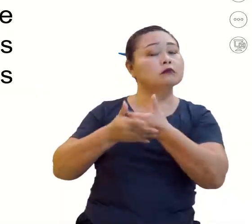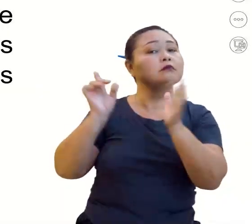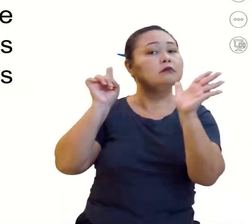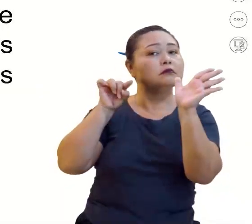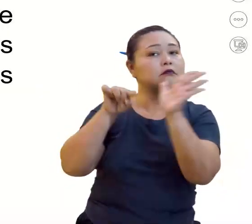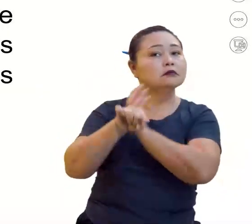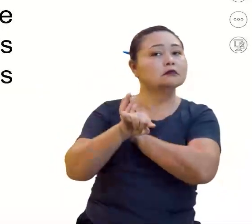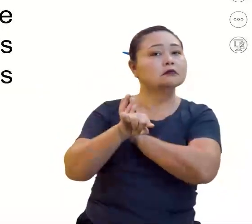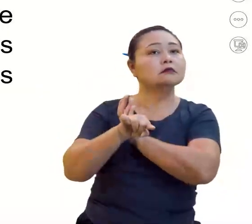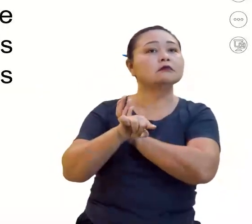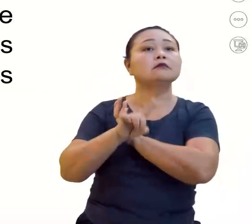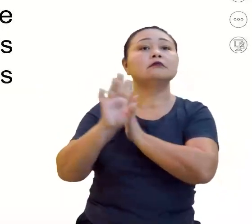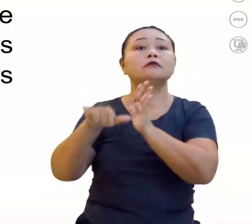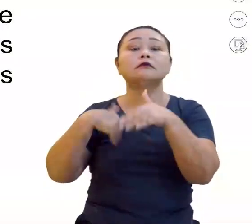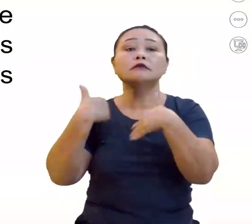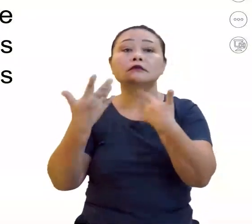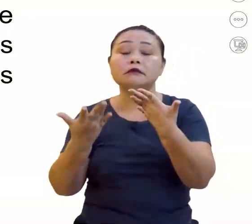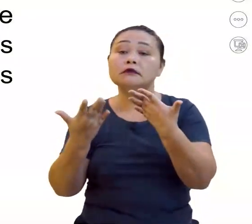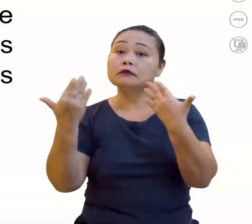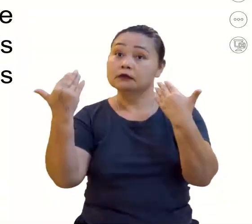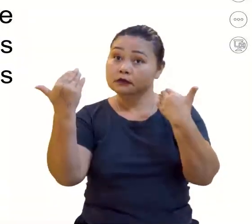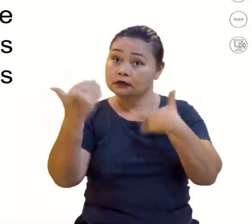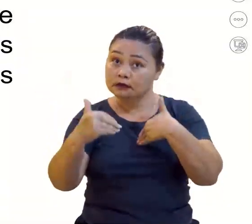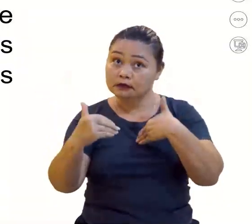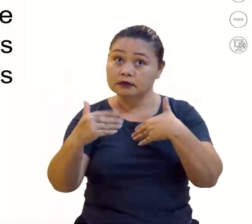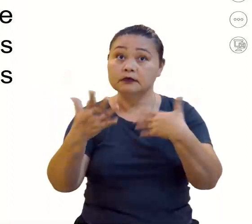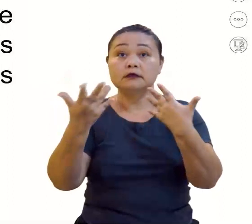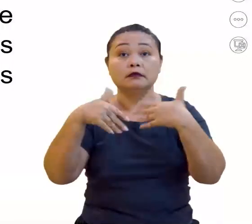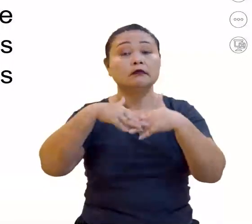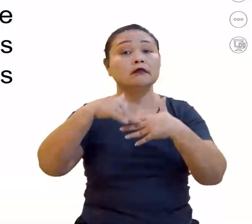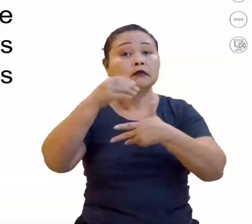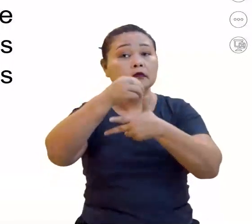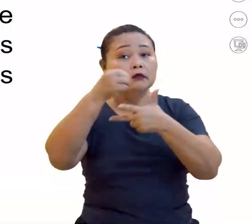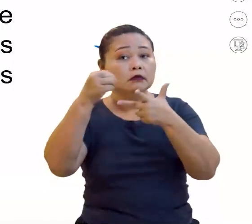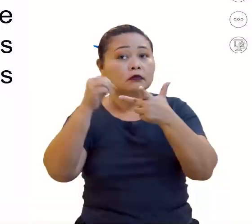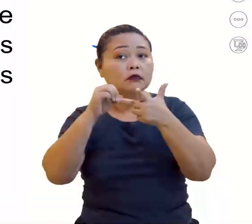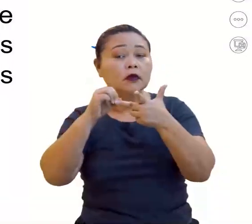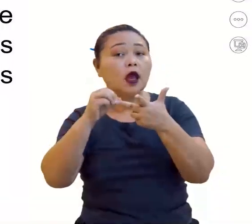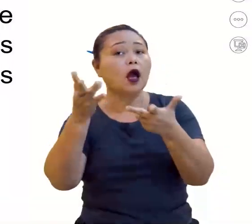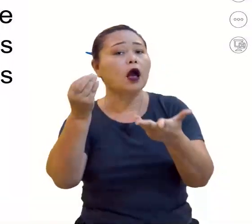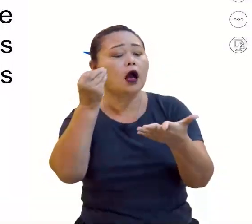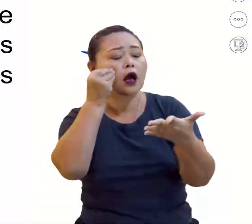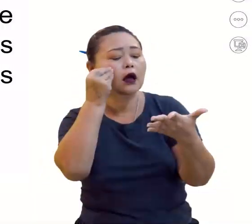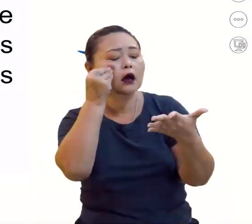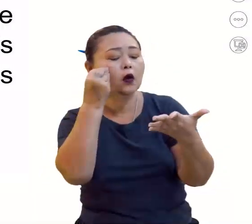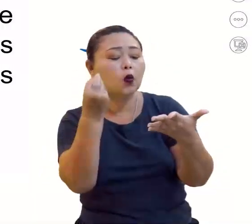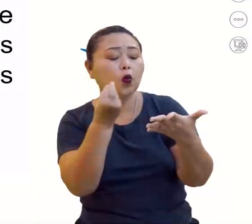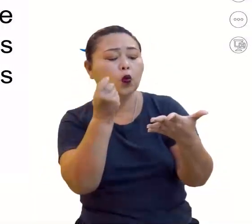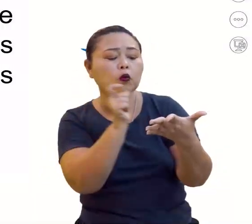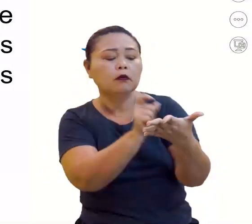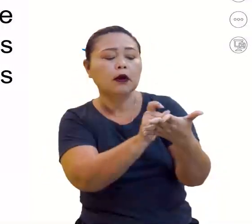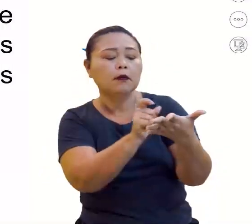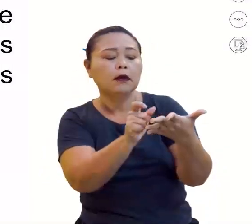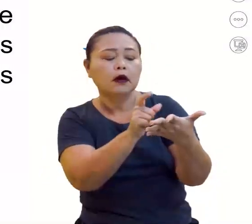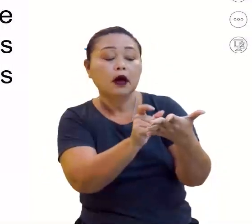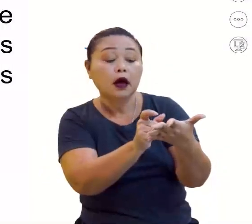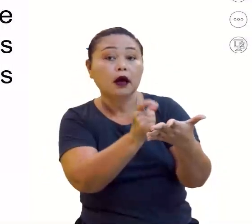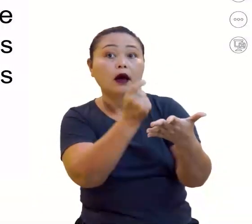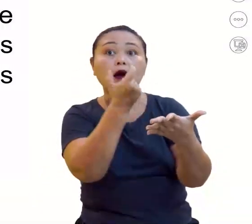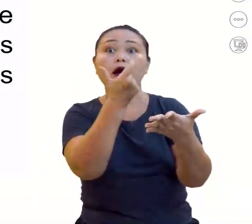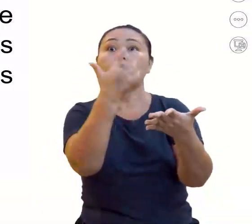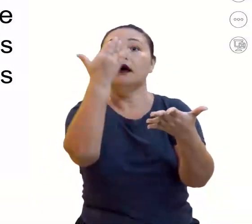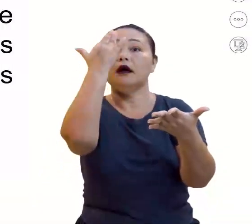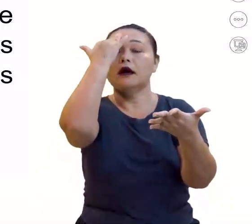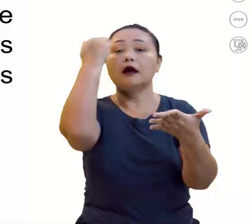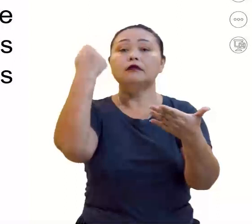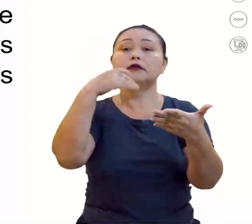a prova de matemática do Enem também testa a sua capacidade de interpretação, tá? que precisa entender todos os